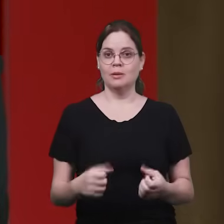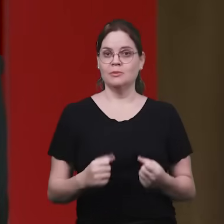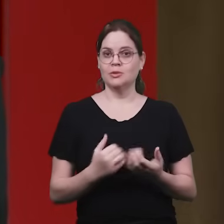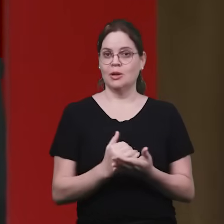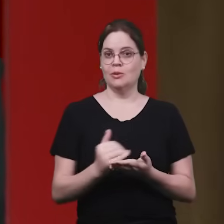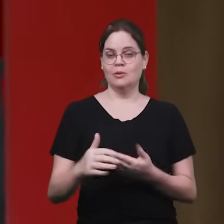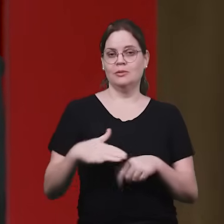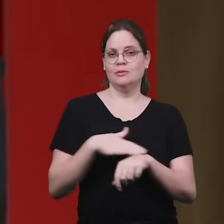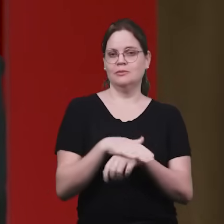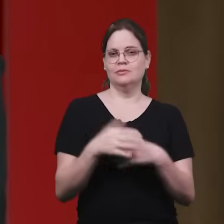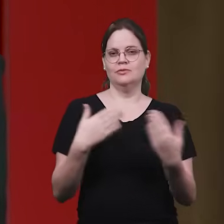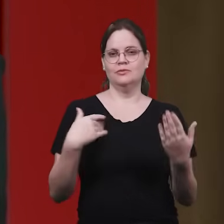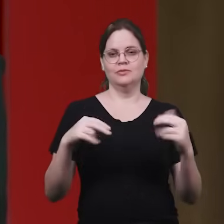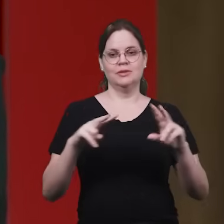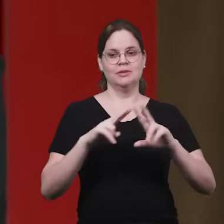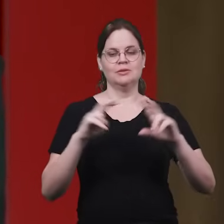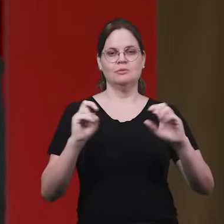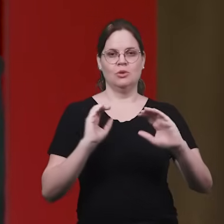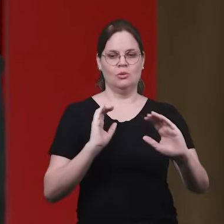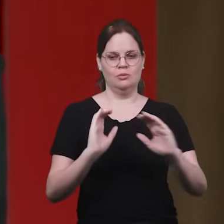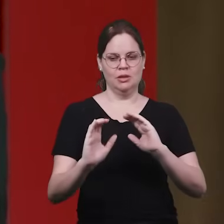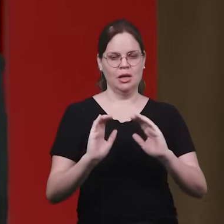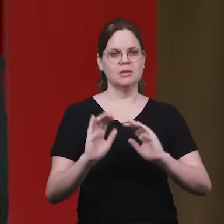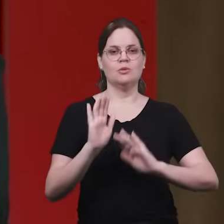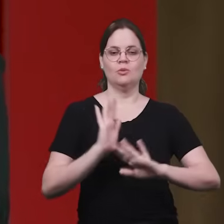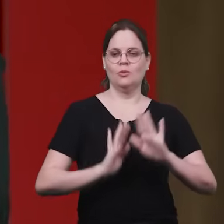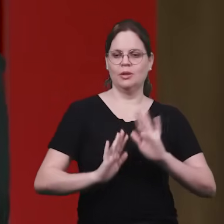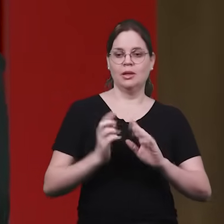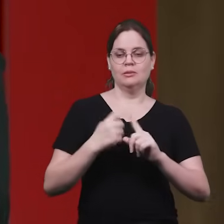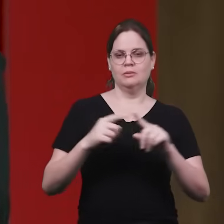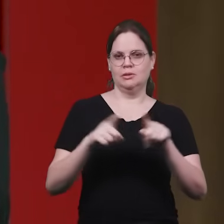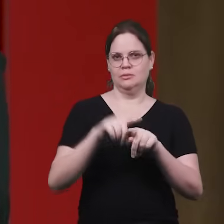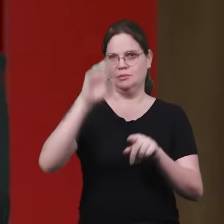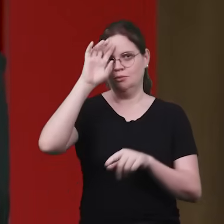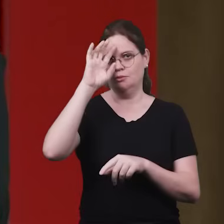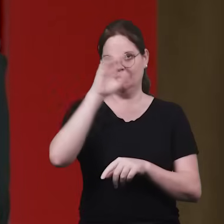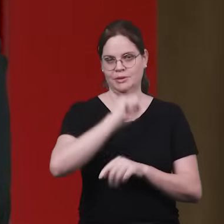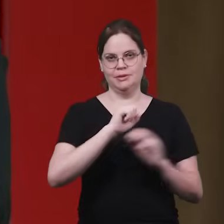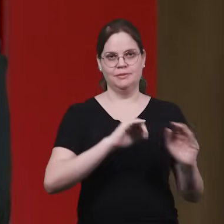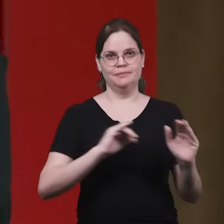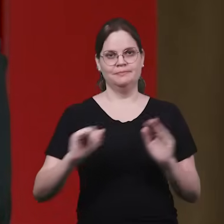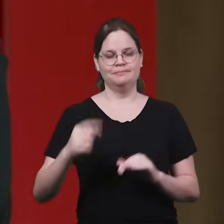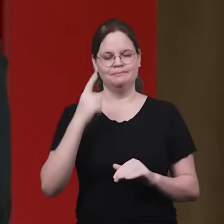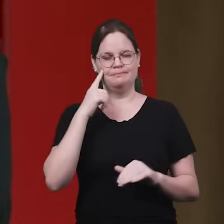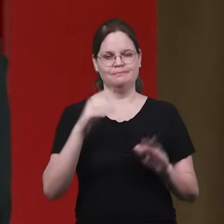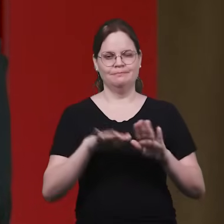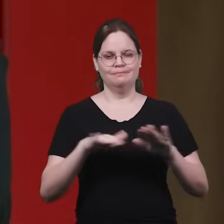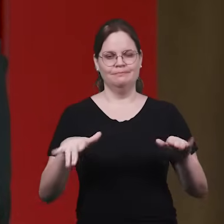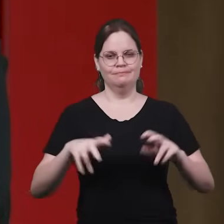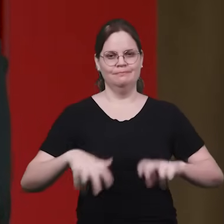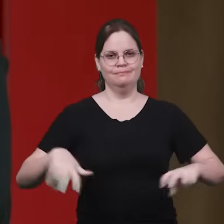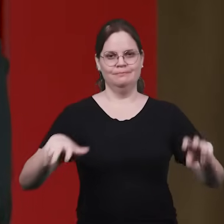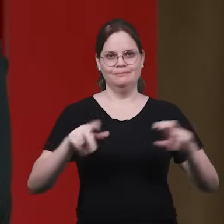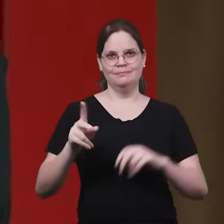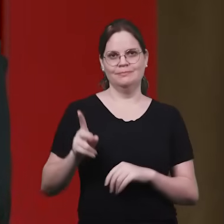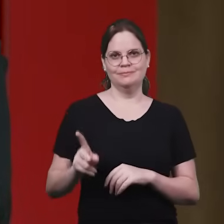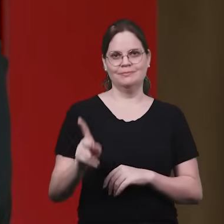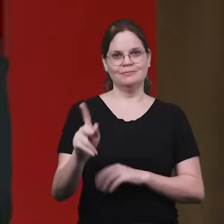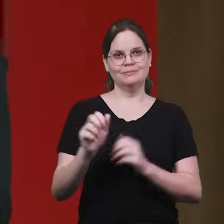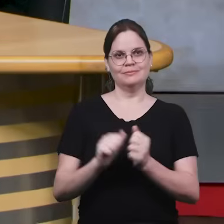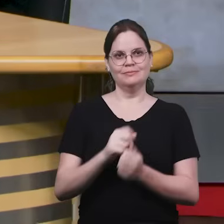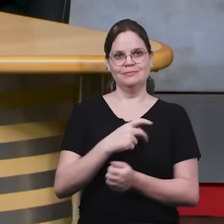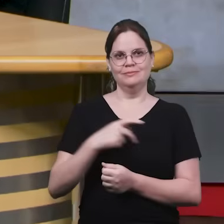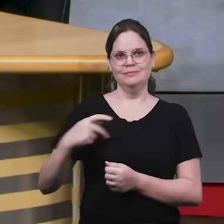esse tema com cuidado, mas também com grande aprendizado. E para compor a mesa hoje, temos sempre